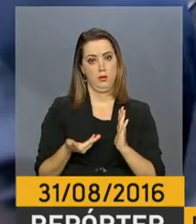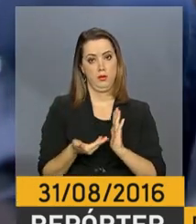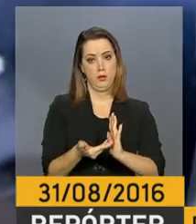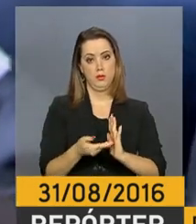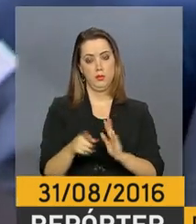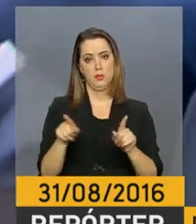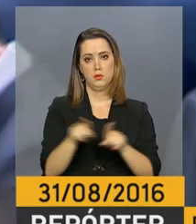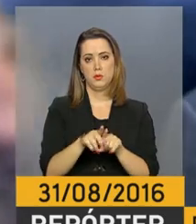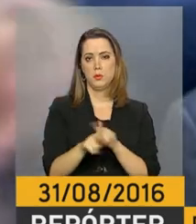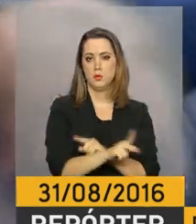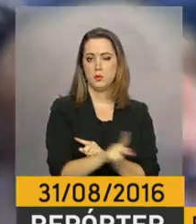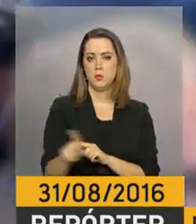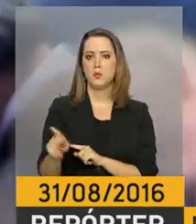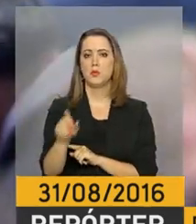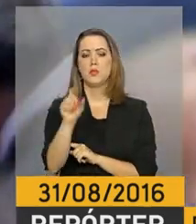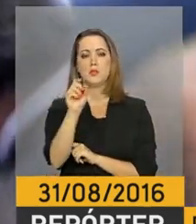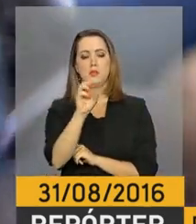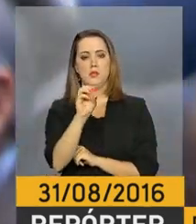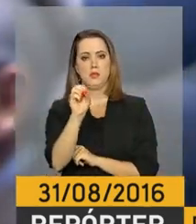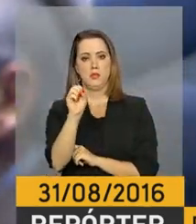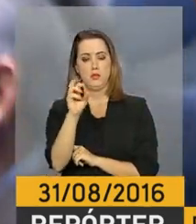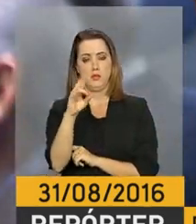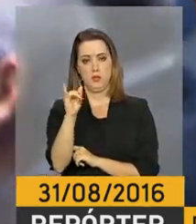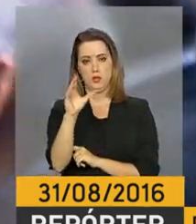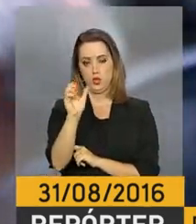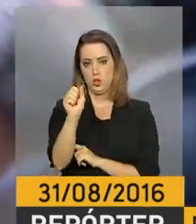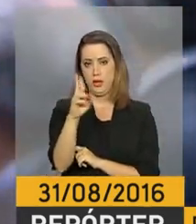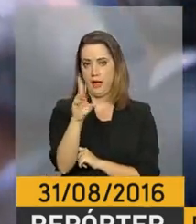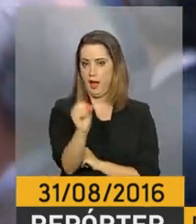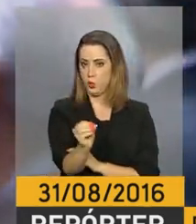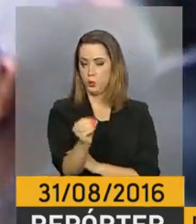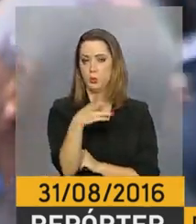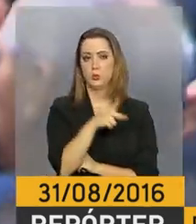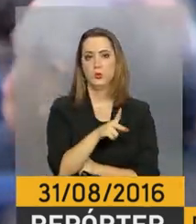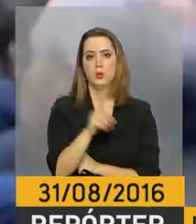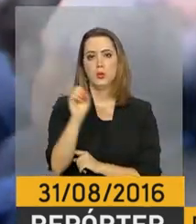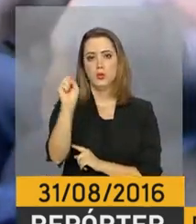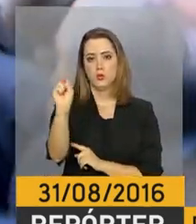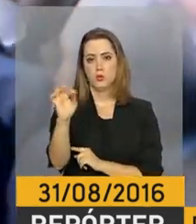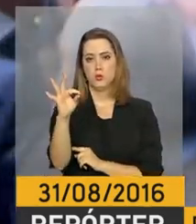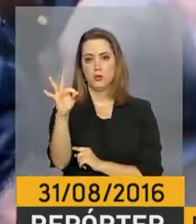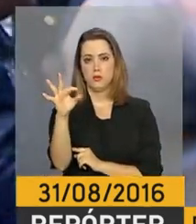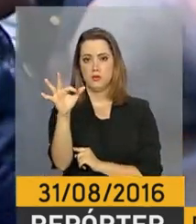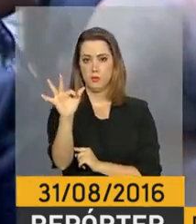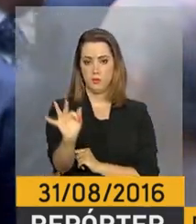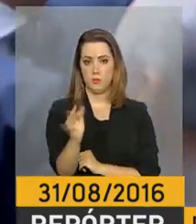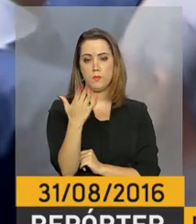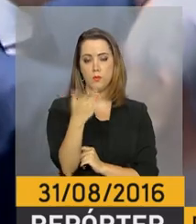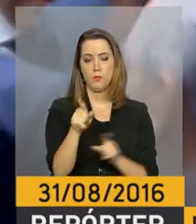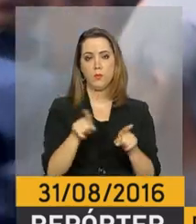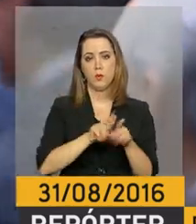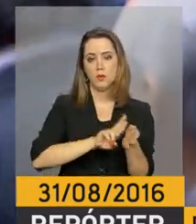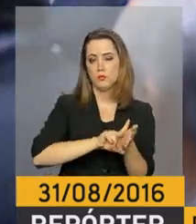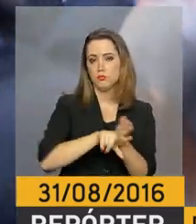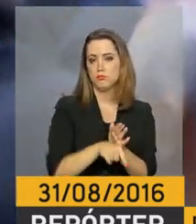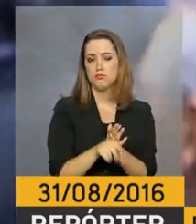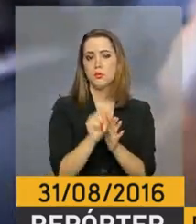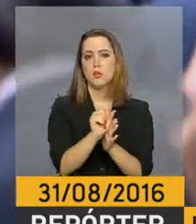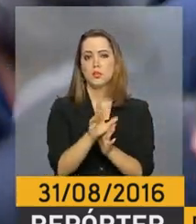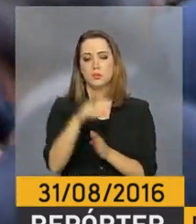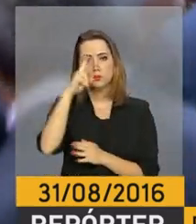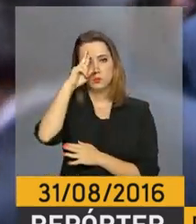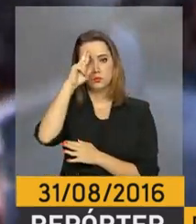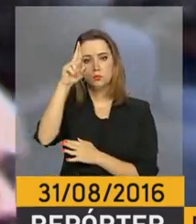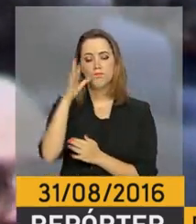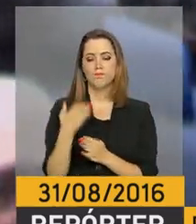presidente Ricardo Lewandowski, ministro, presidente do Supremo Tribunal Federal. As autoridades se dirigem em